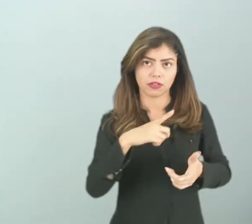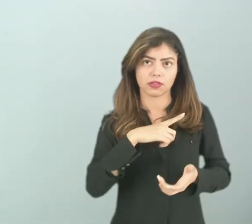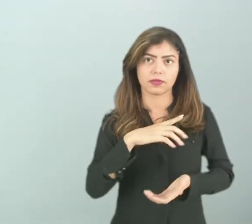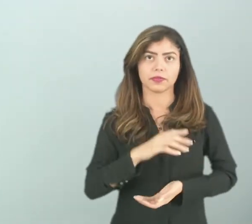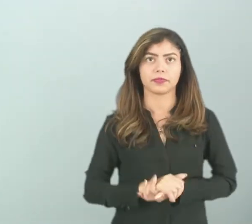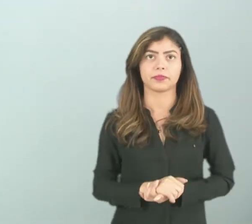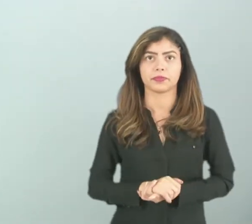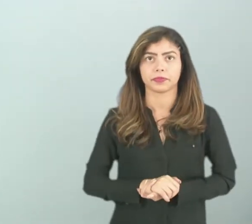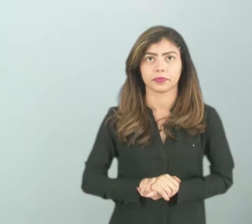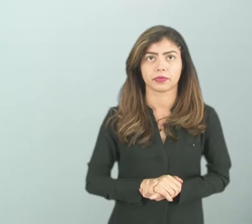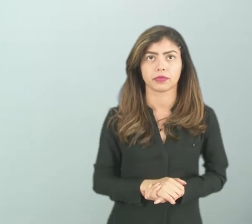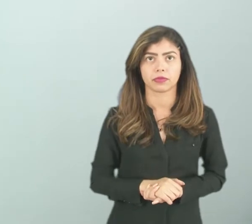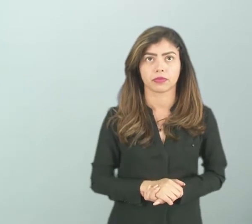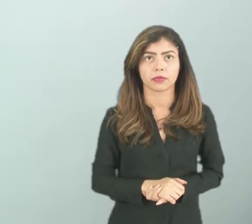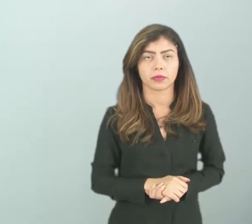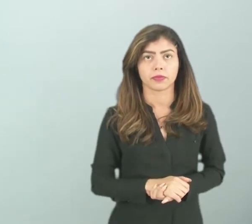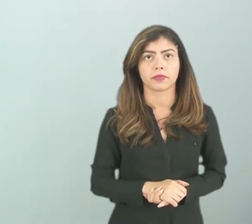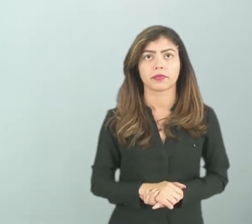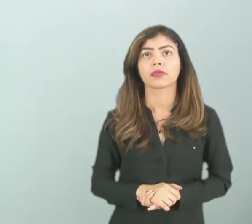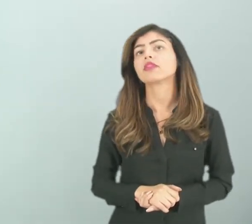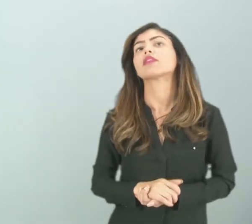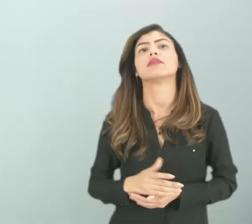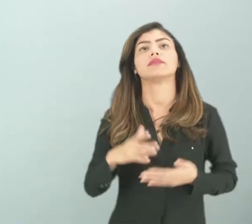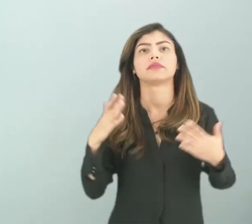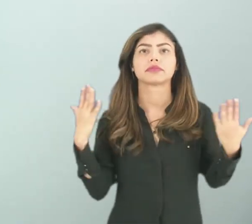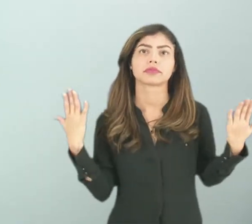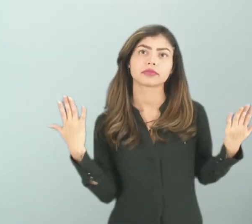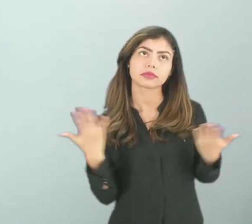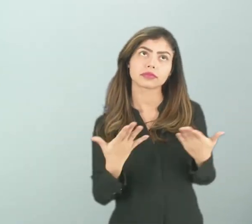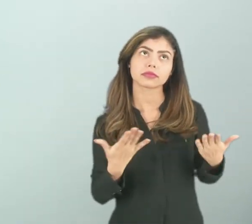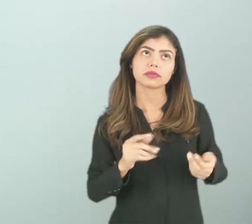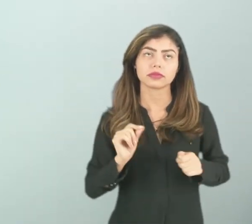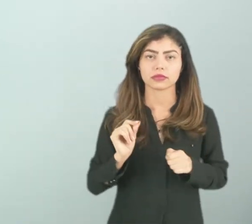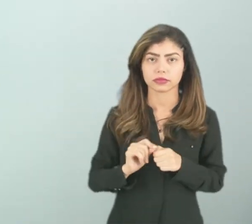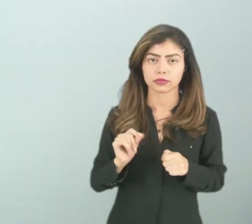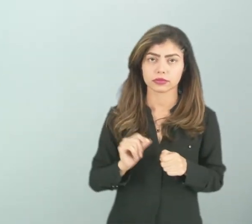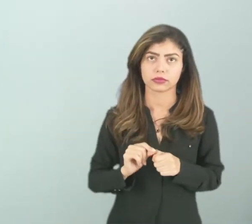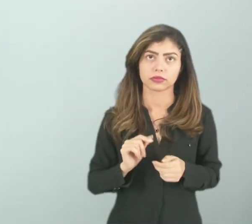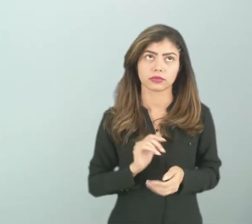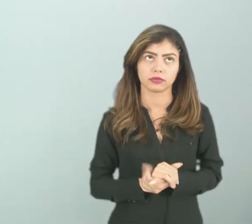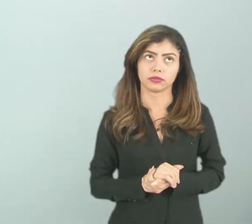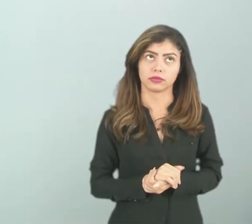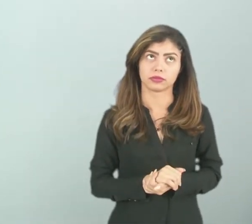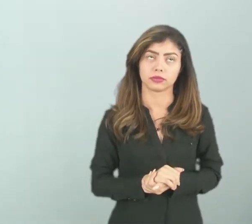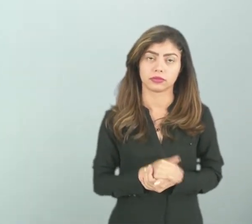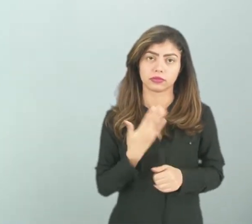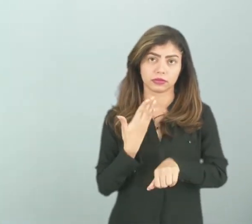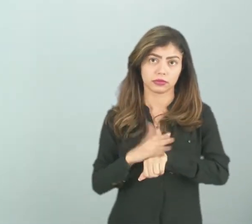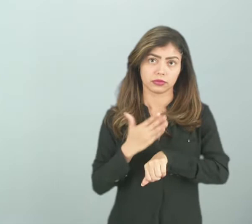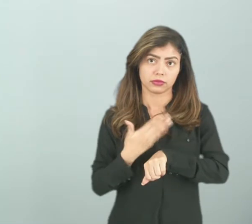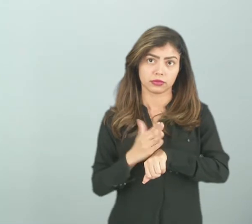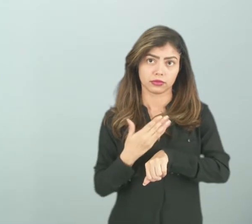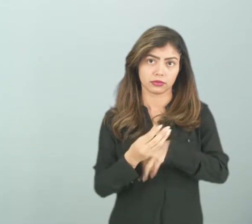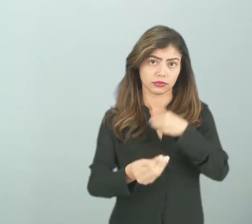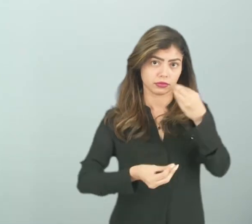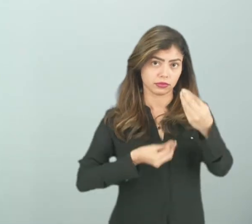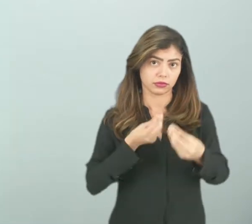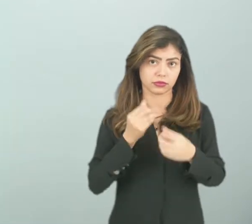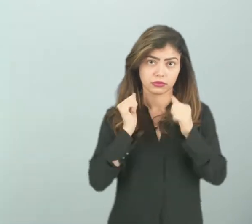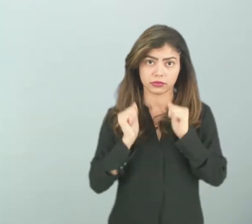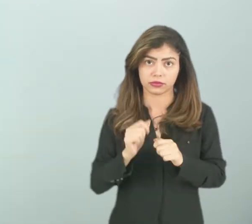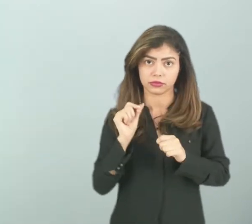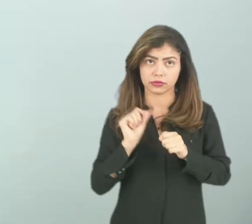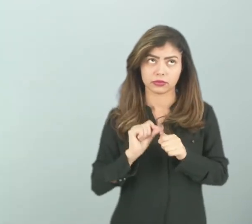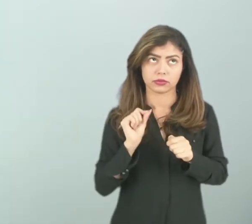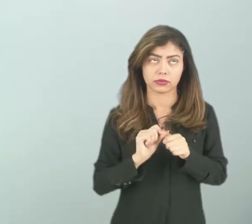está. Certinho? E agora nós vamos ver aqui na prática como nós podemos